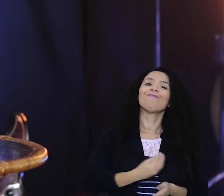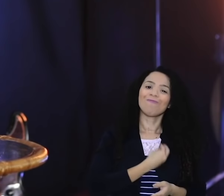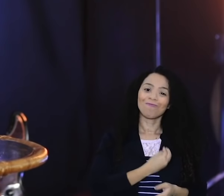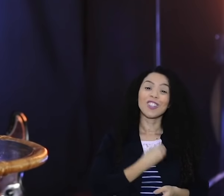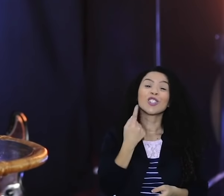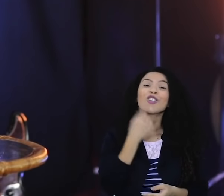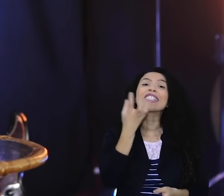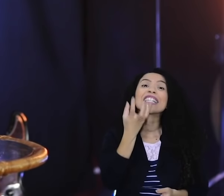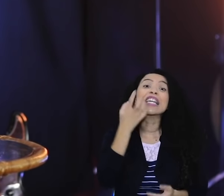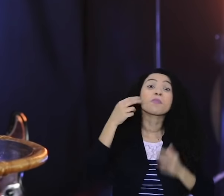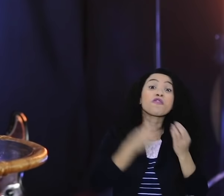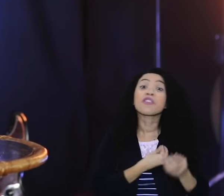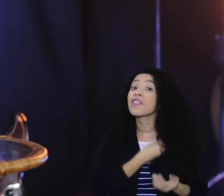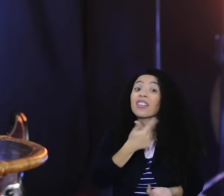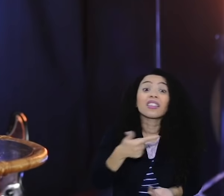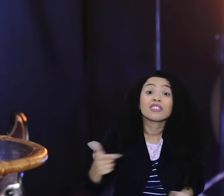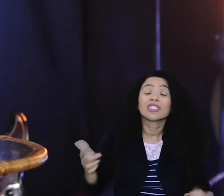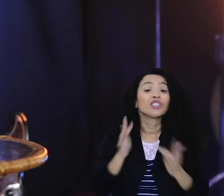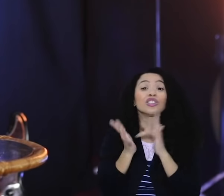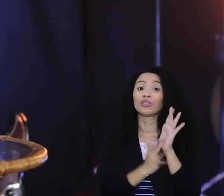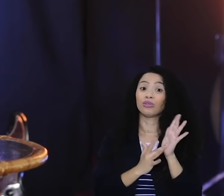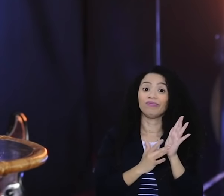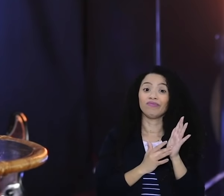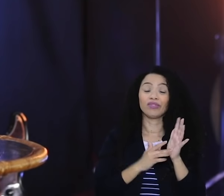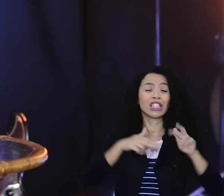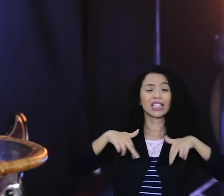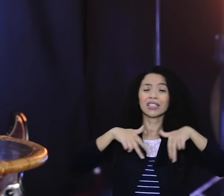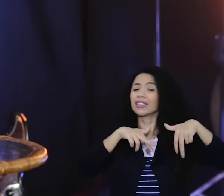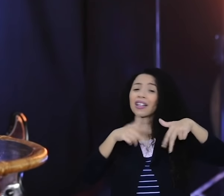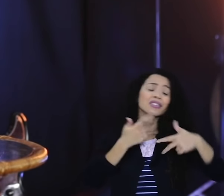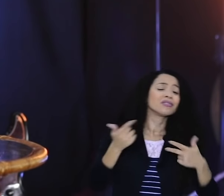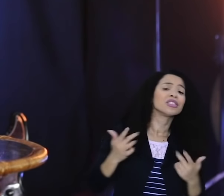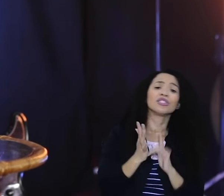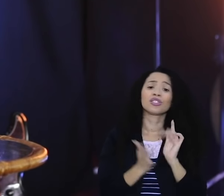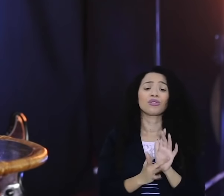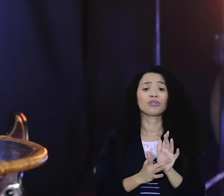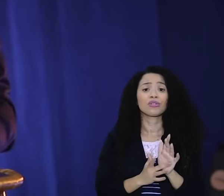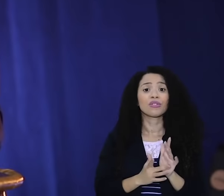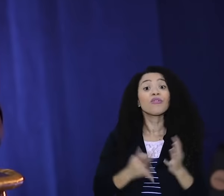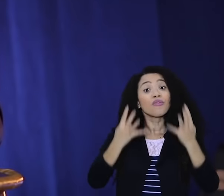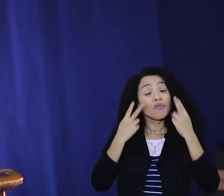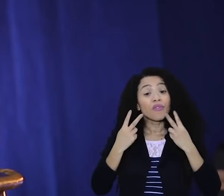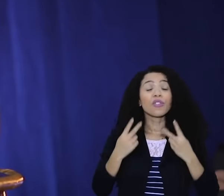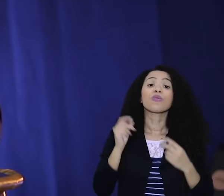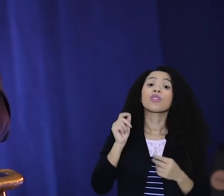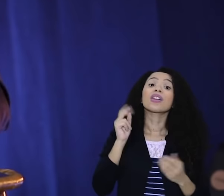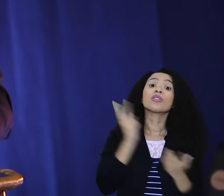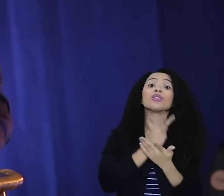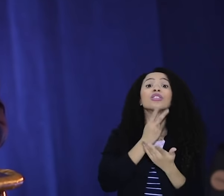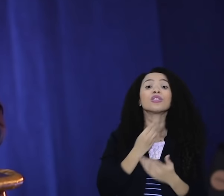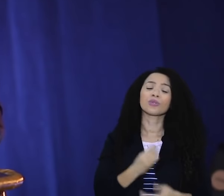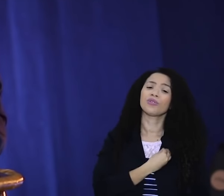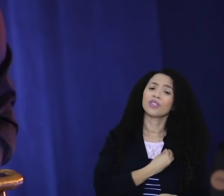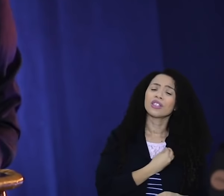nós tentamos levar a nossa vida sem Jesus. E veja o que acontece com a vida desses homens que